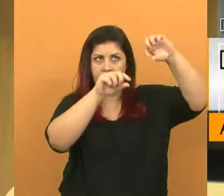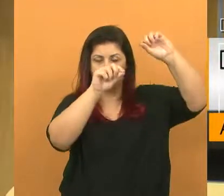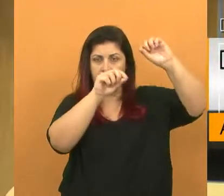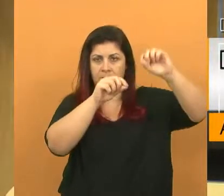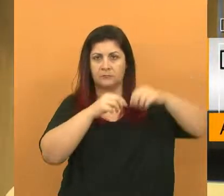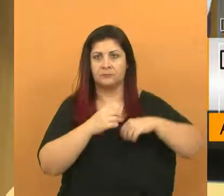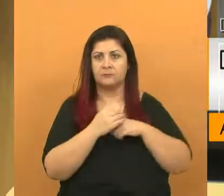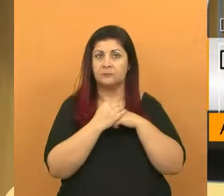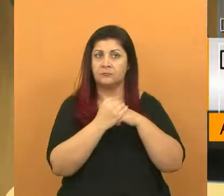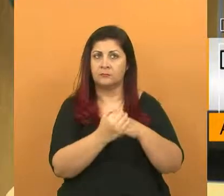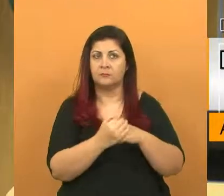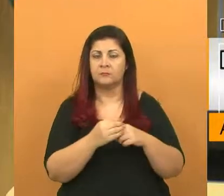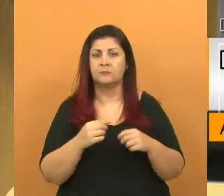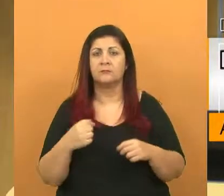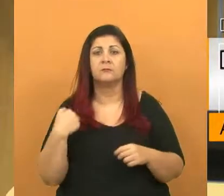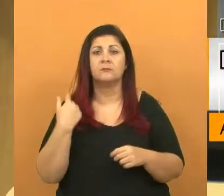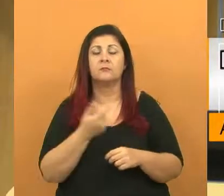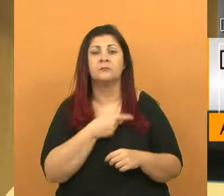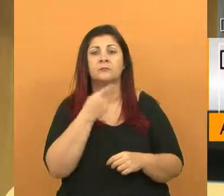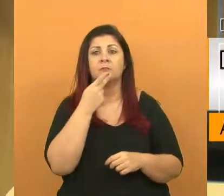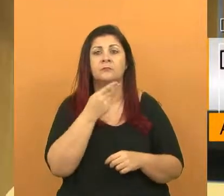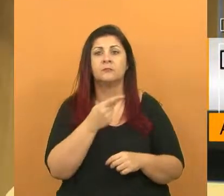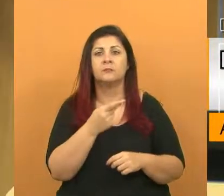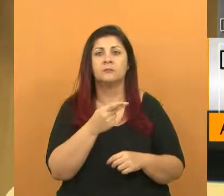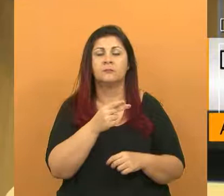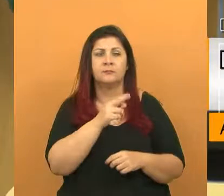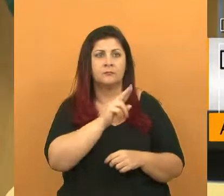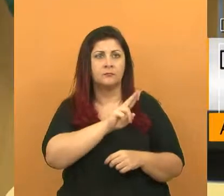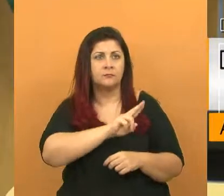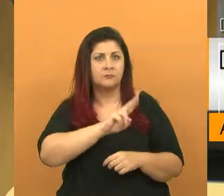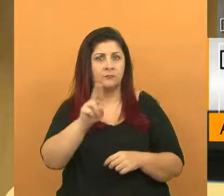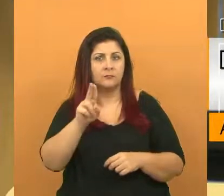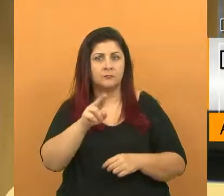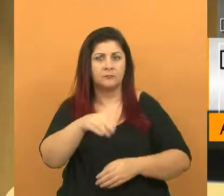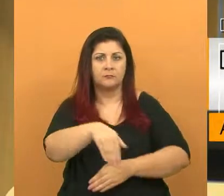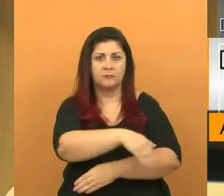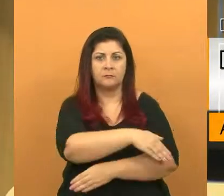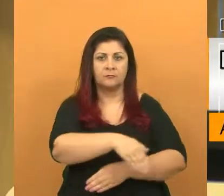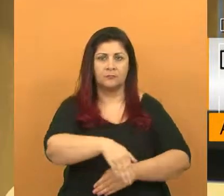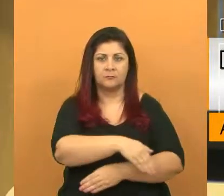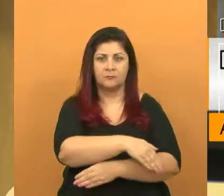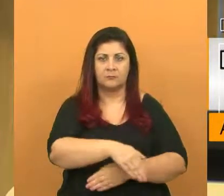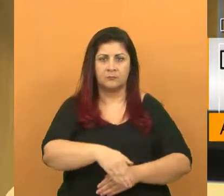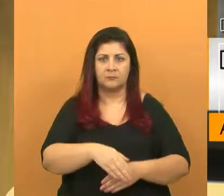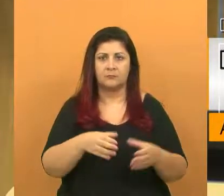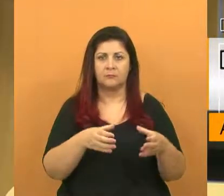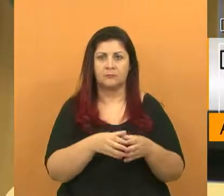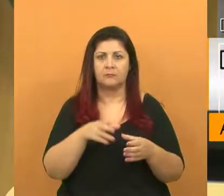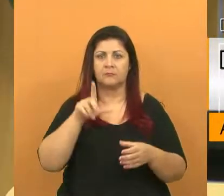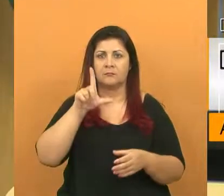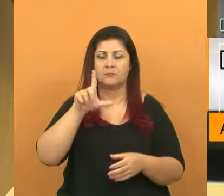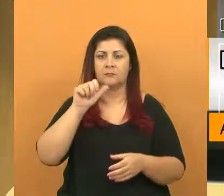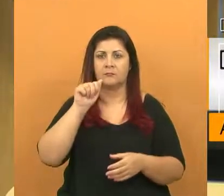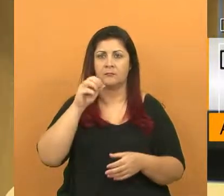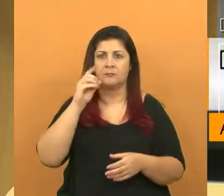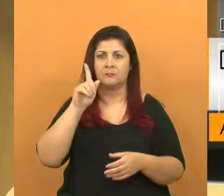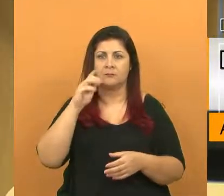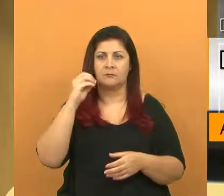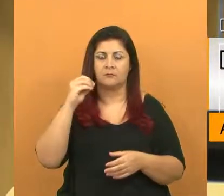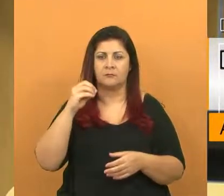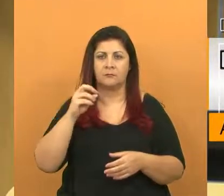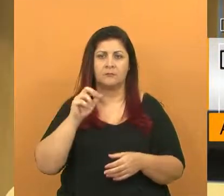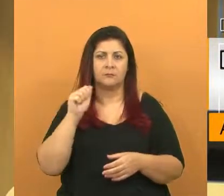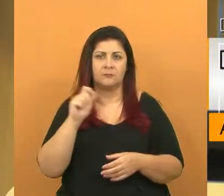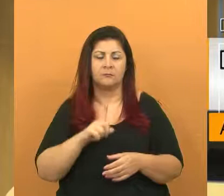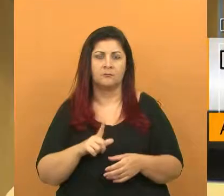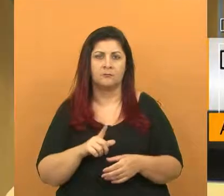pudéssemos denominar a os logradouros do bairro lagoa azul não não fizemos nenhuma reunião